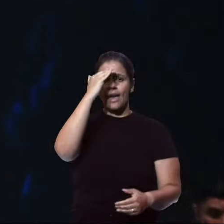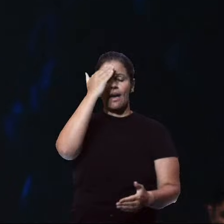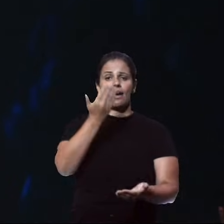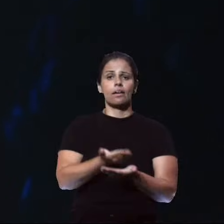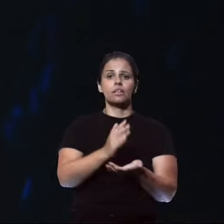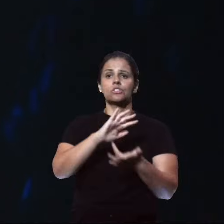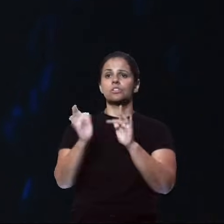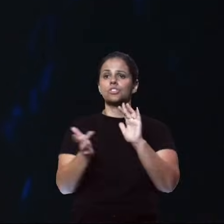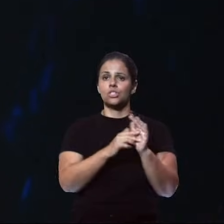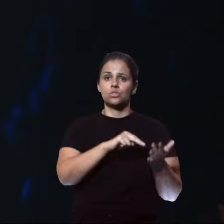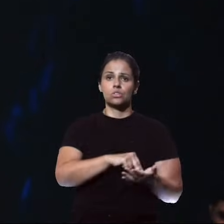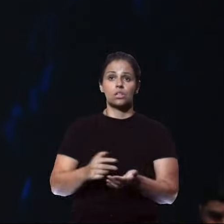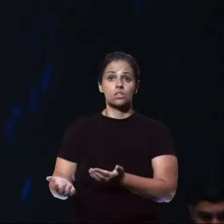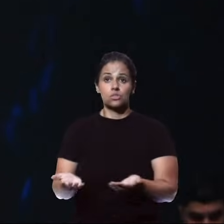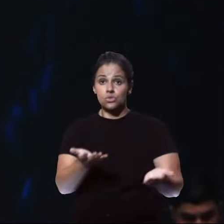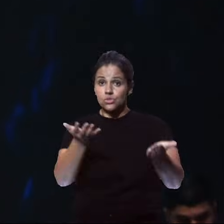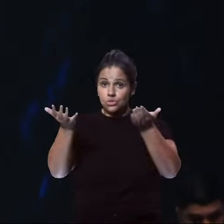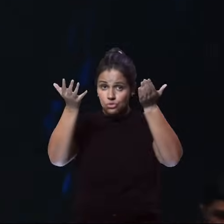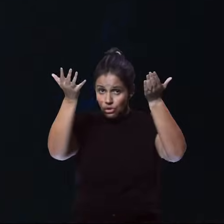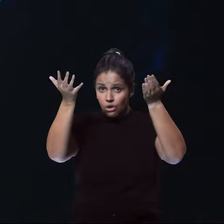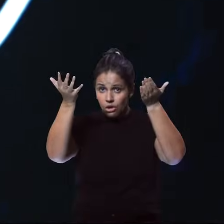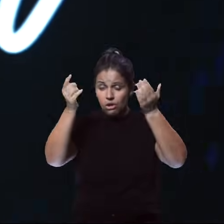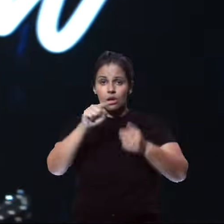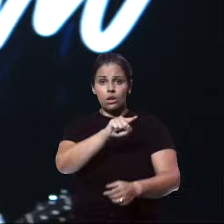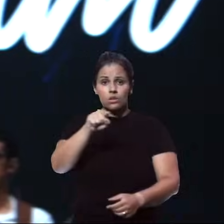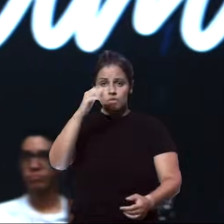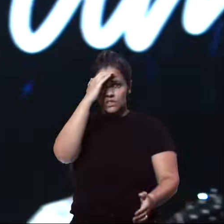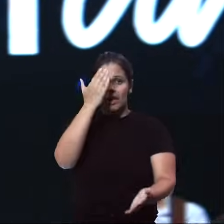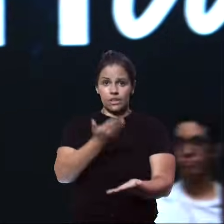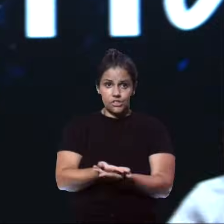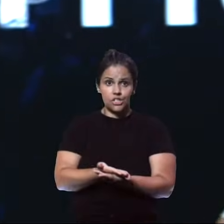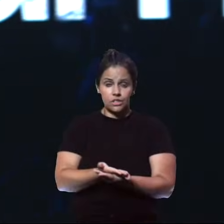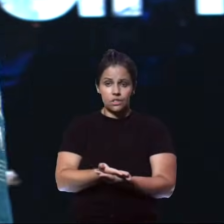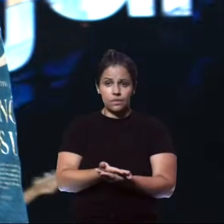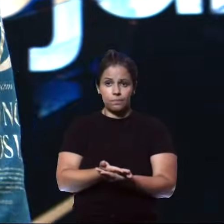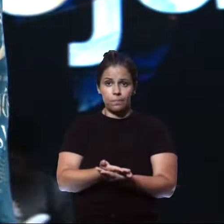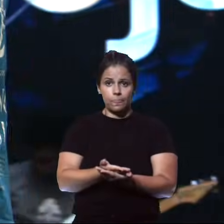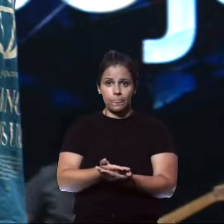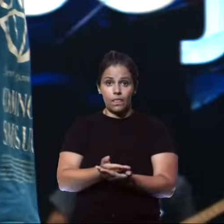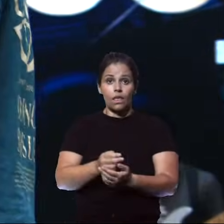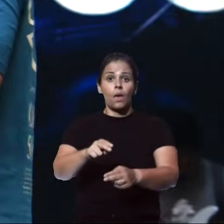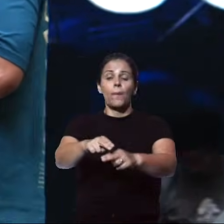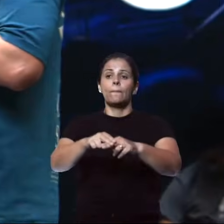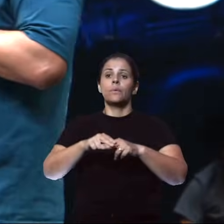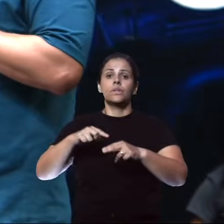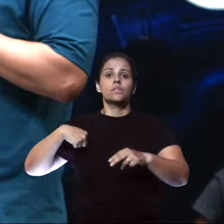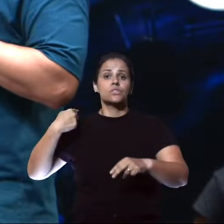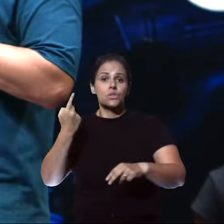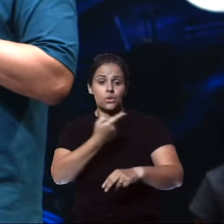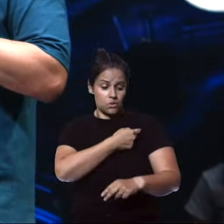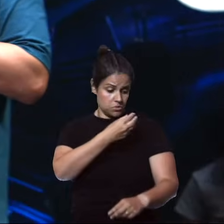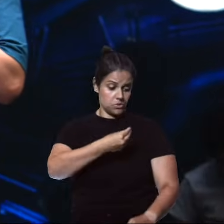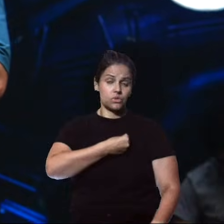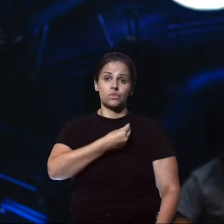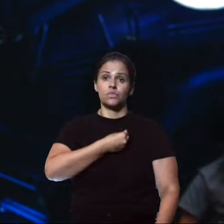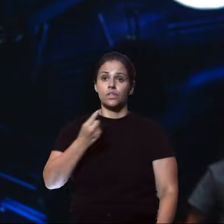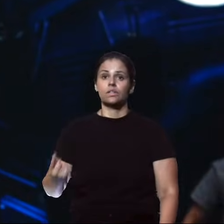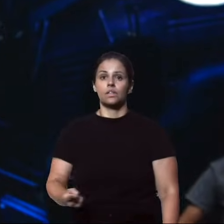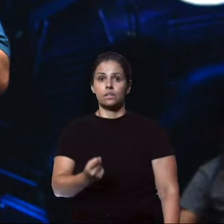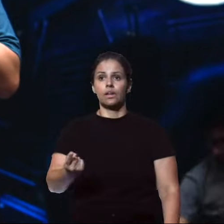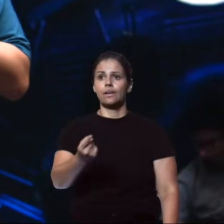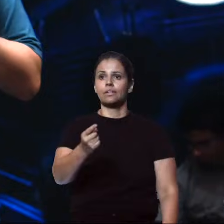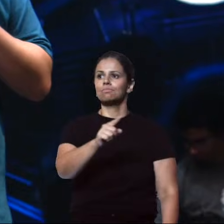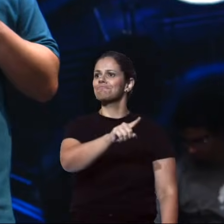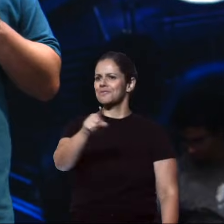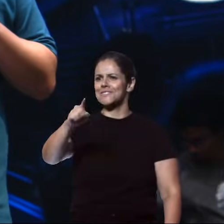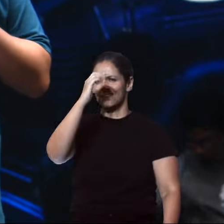dia, e ele é o primogênito dentre os mortos, segundo a palavra, e por isso nós temos a certeza da vida eterna? Você crê nisso? Eu não preciso perguntar